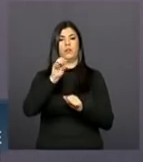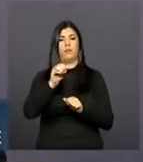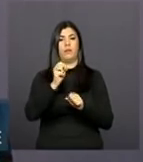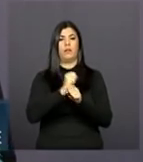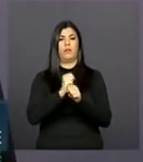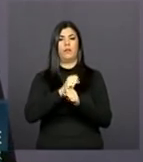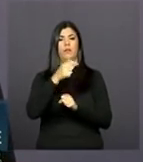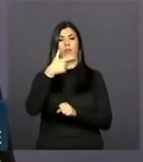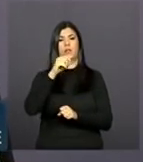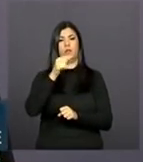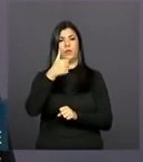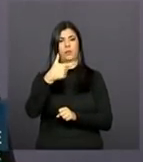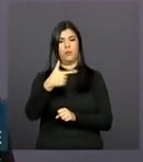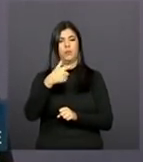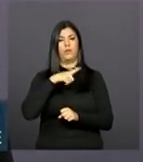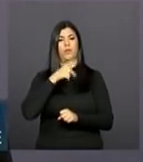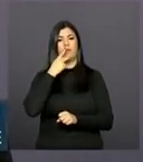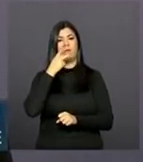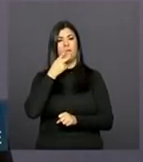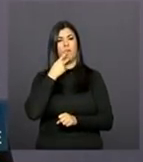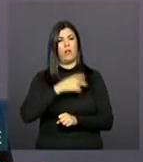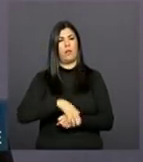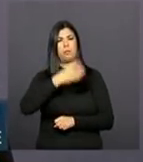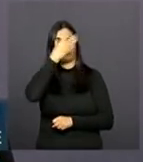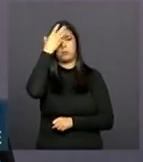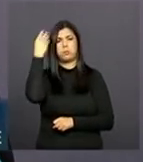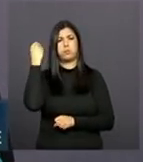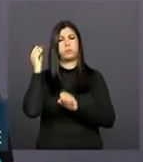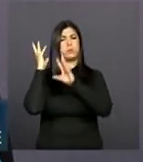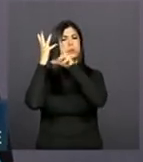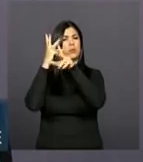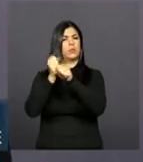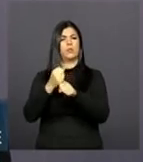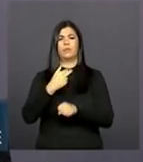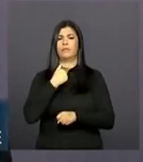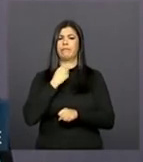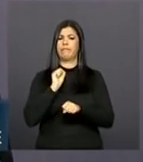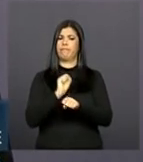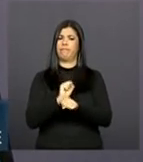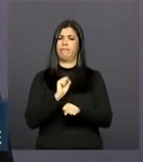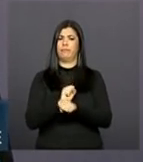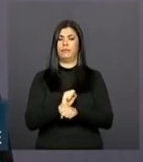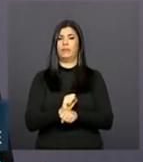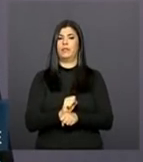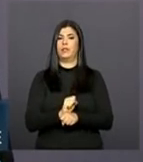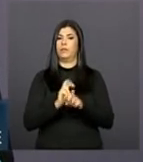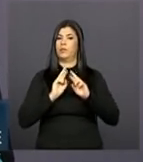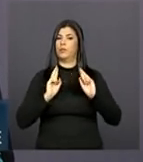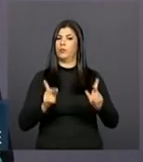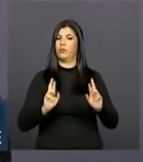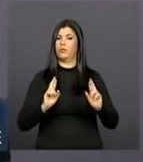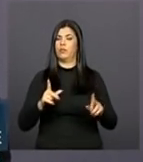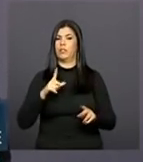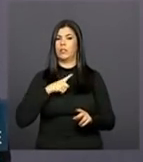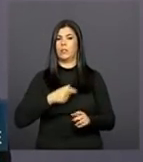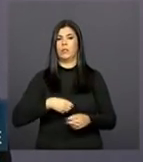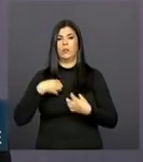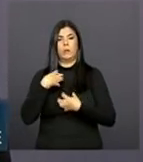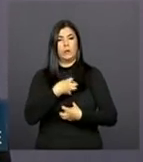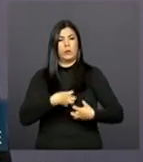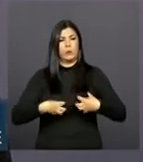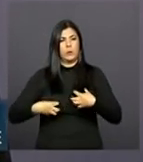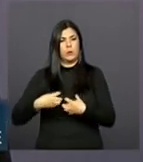eu disse que a ignorância sobre a história não Pacifica pelo contrário mantém latente mágoas e